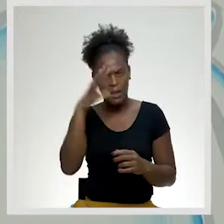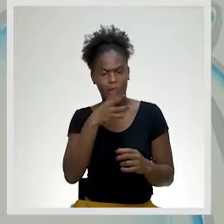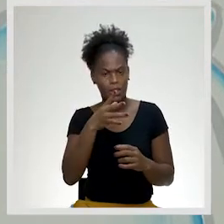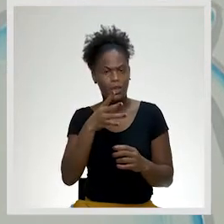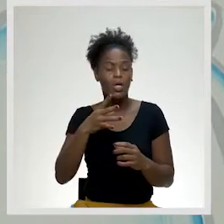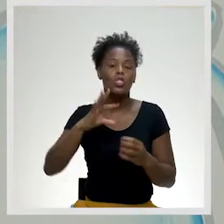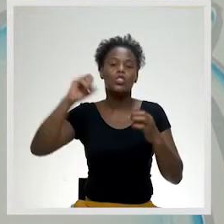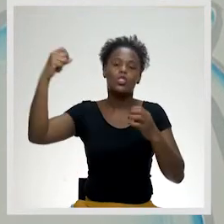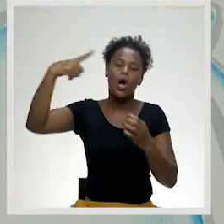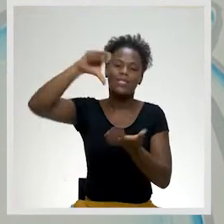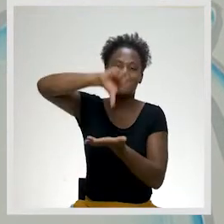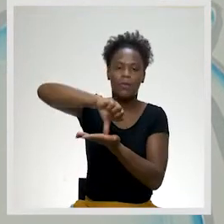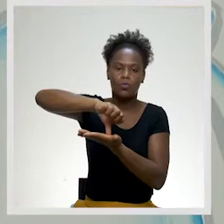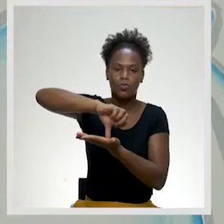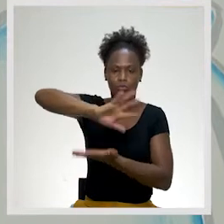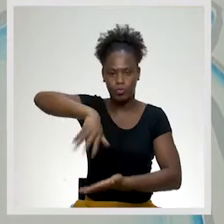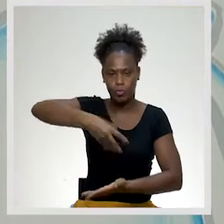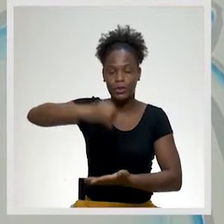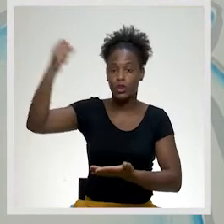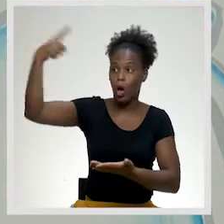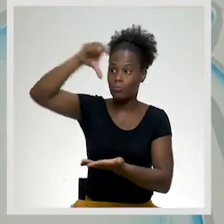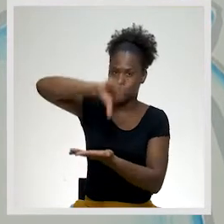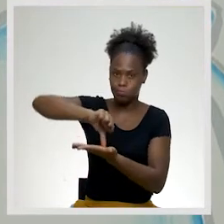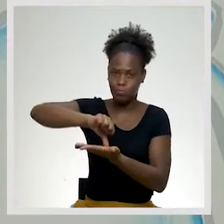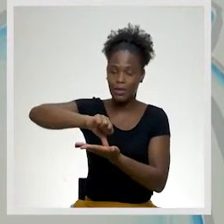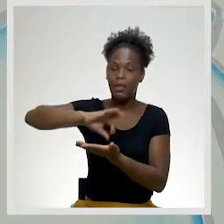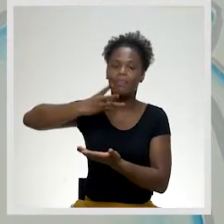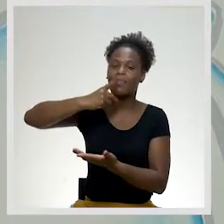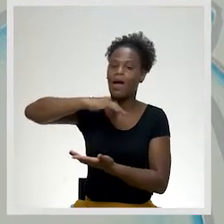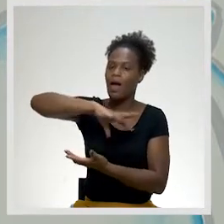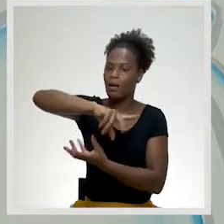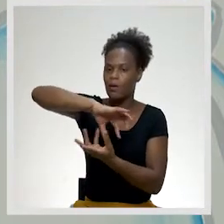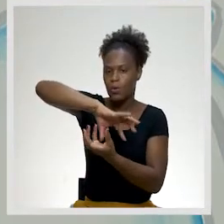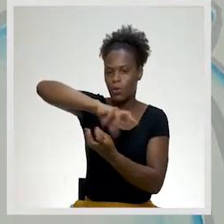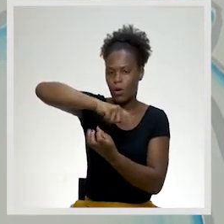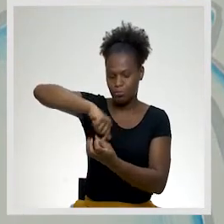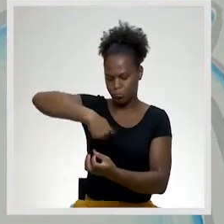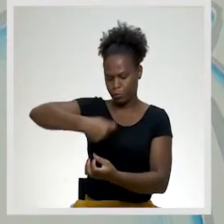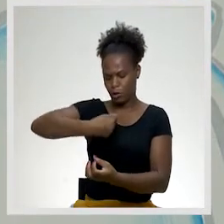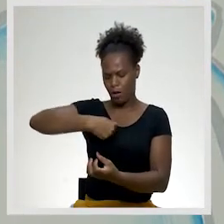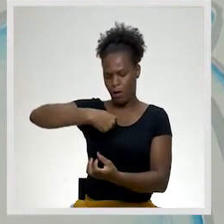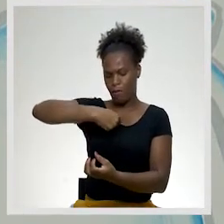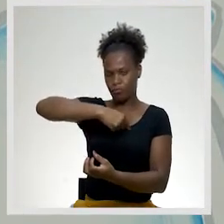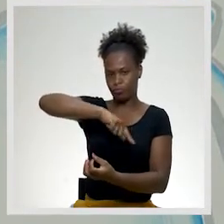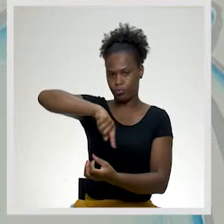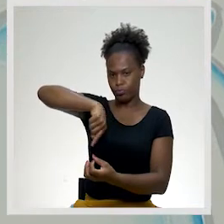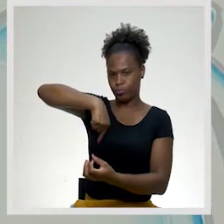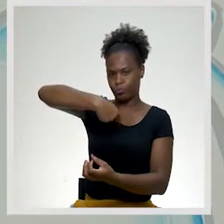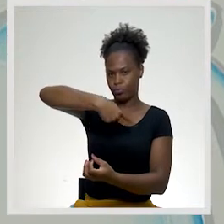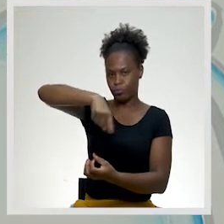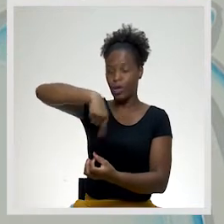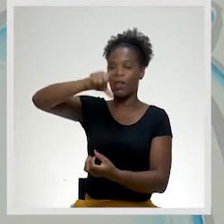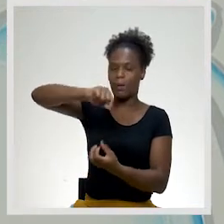ocupa o centro do universo e então que a Terra gira em torno de si mesmo e em torno do próprio